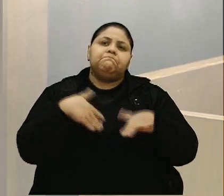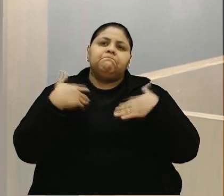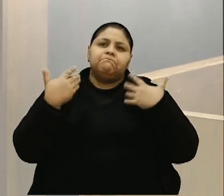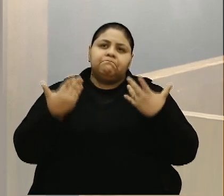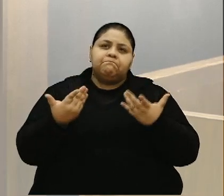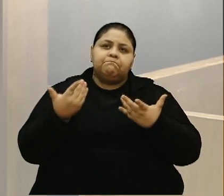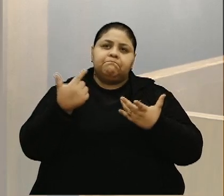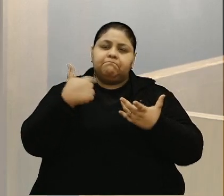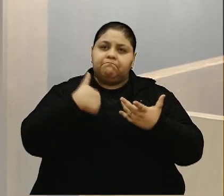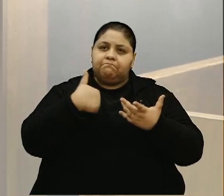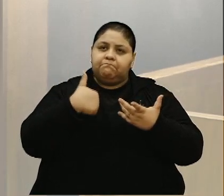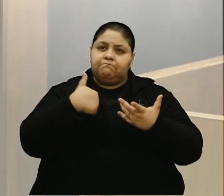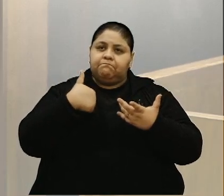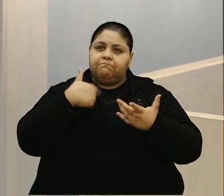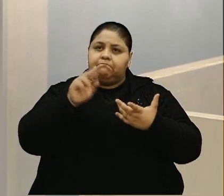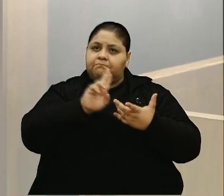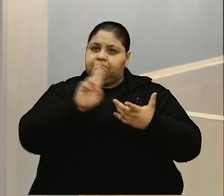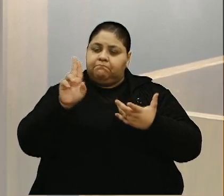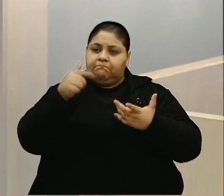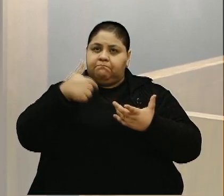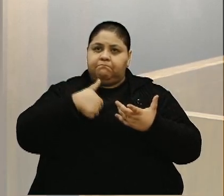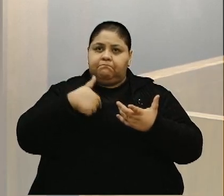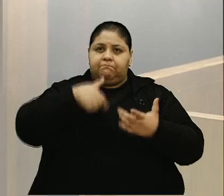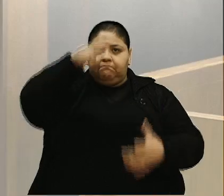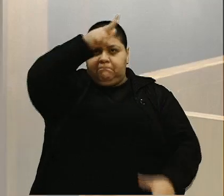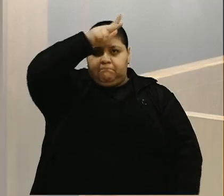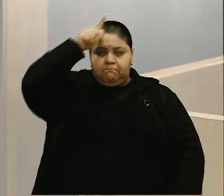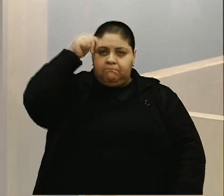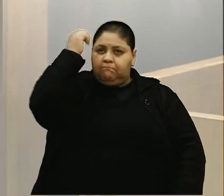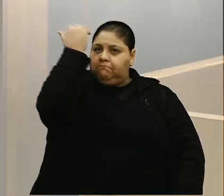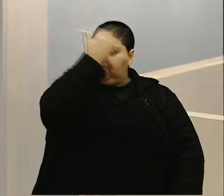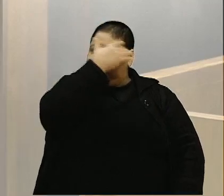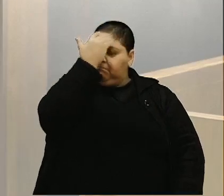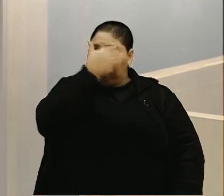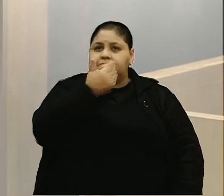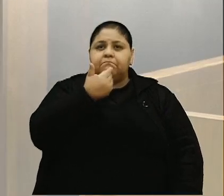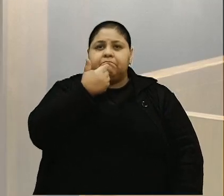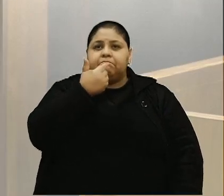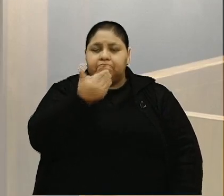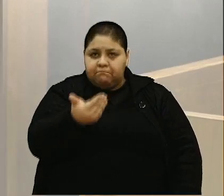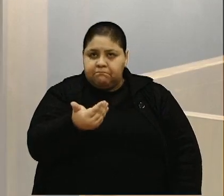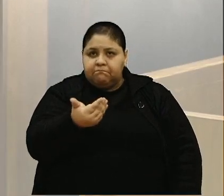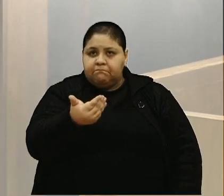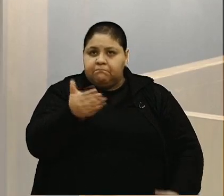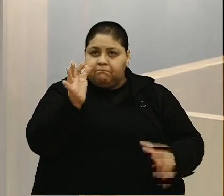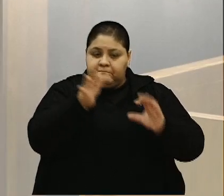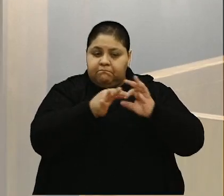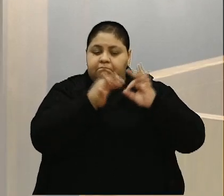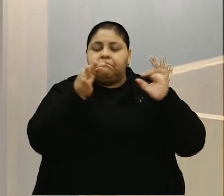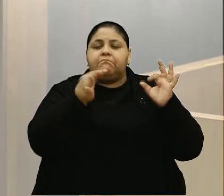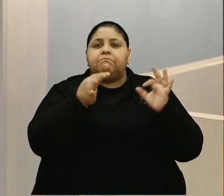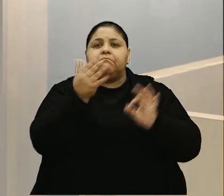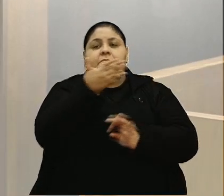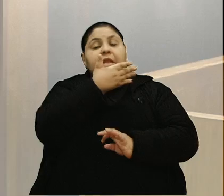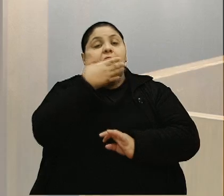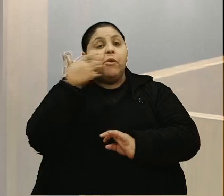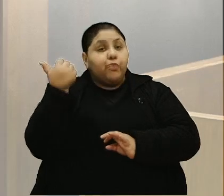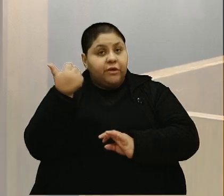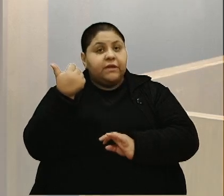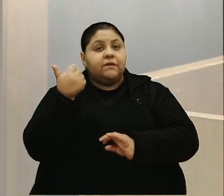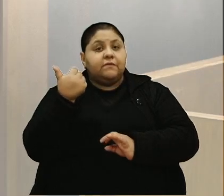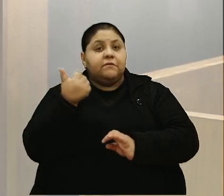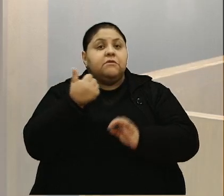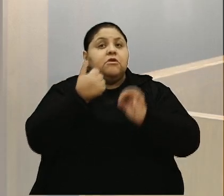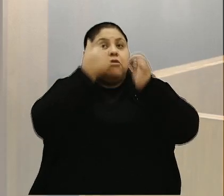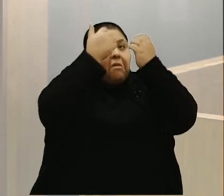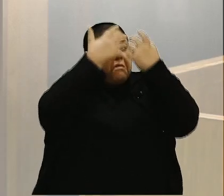meu nome, em nome até do prefeito municipal, quero falar, porque pedir permissão, porque vale a pena nós ilustrar essas